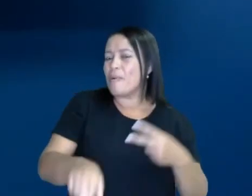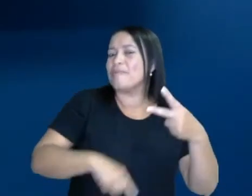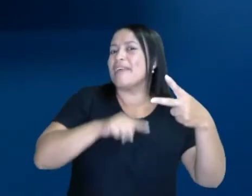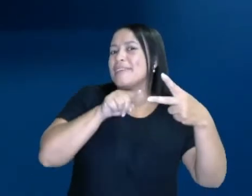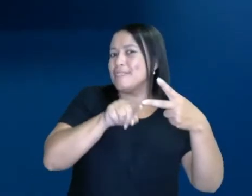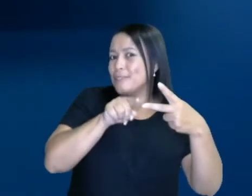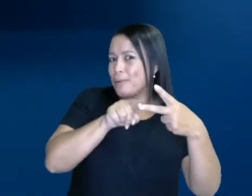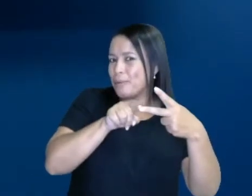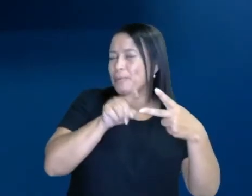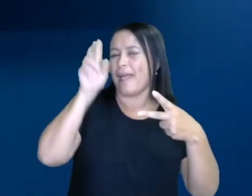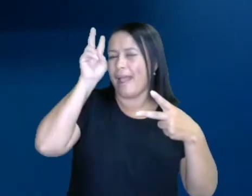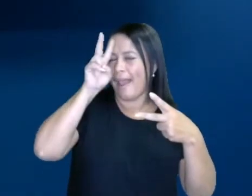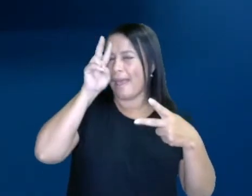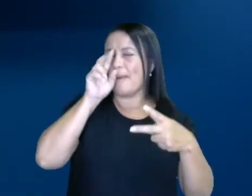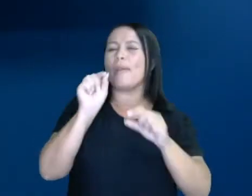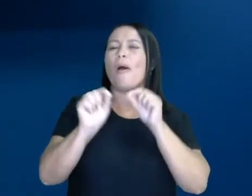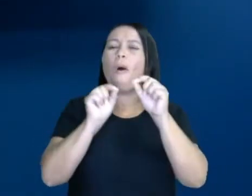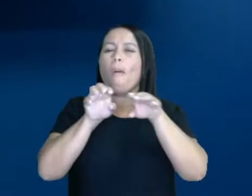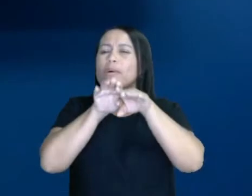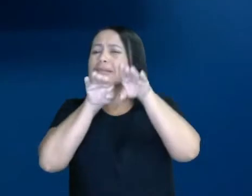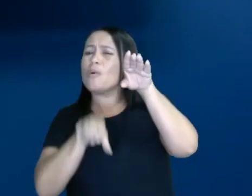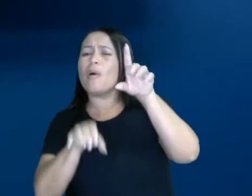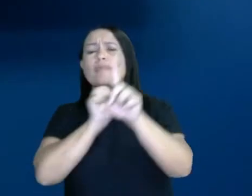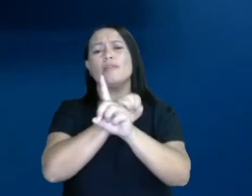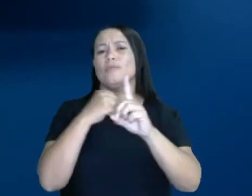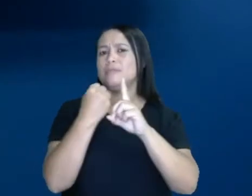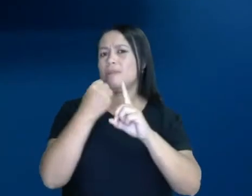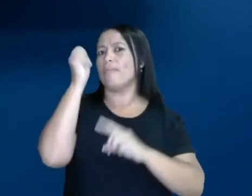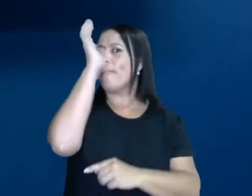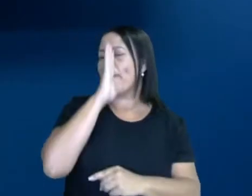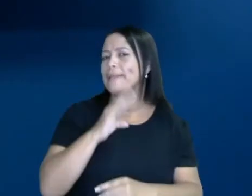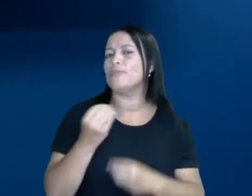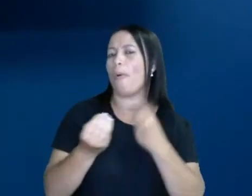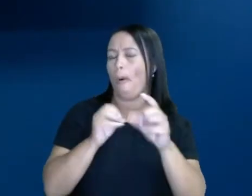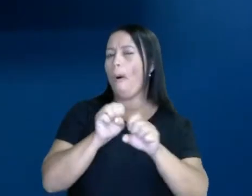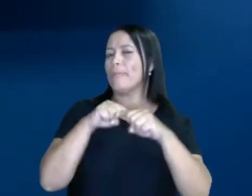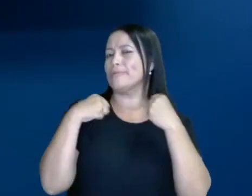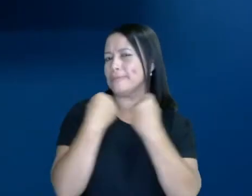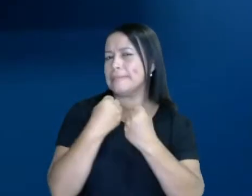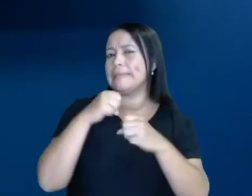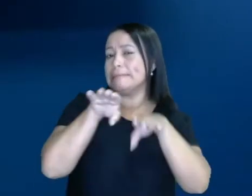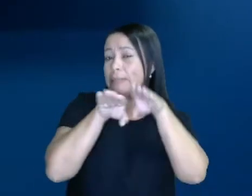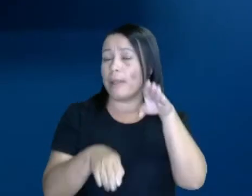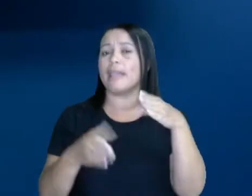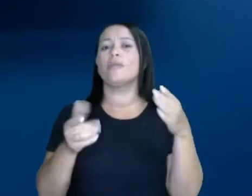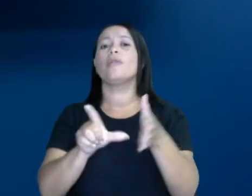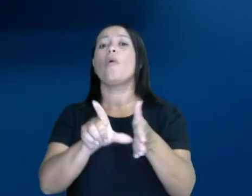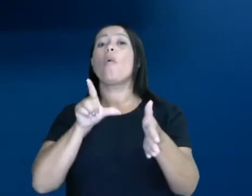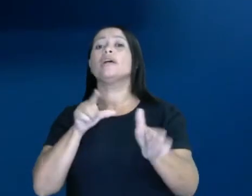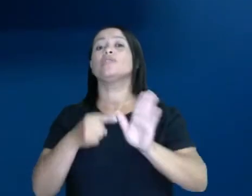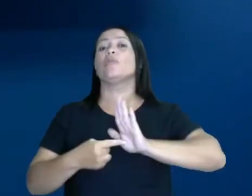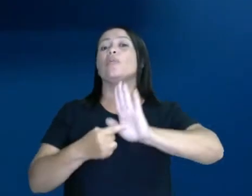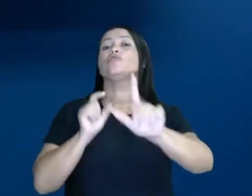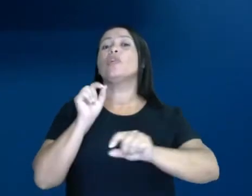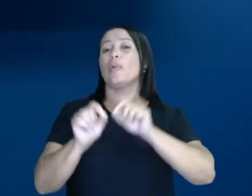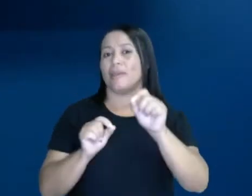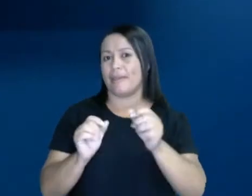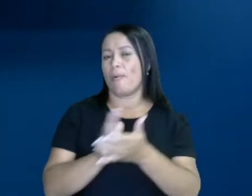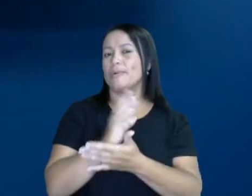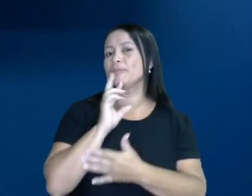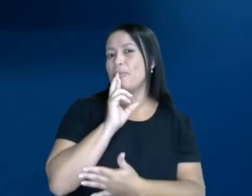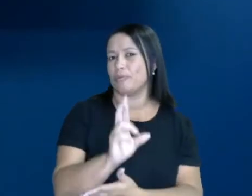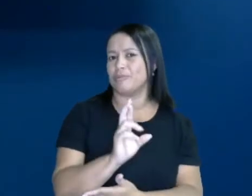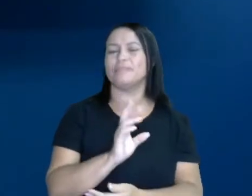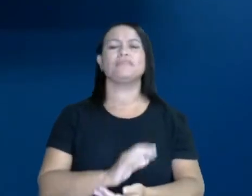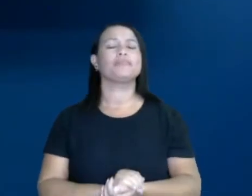sobre como diminuir essa desigualdade social no Brasil. Então, antes da gente entrar no assunto, eu vou trazer rapidamente essa resposta, tá